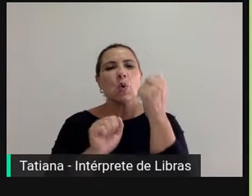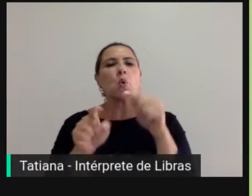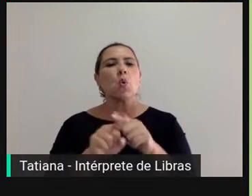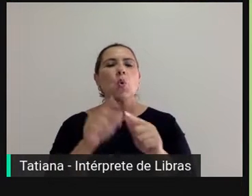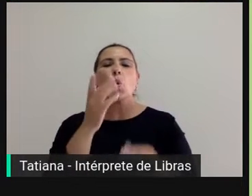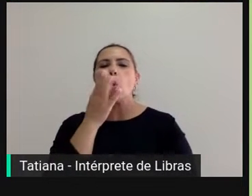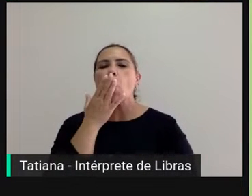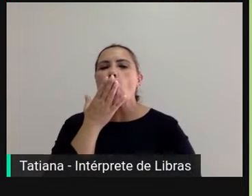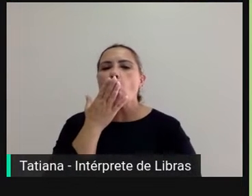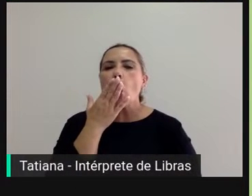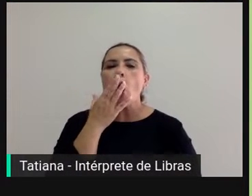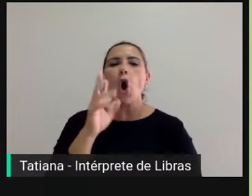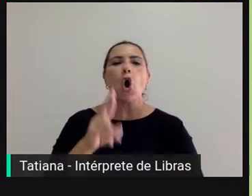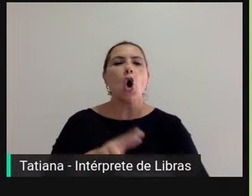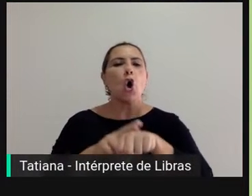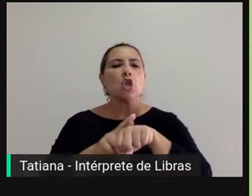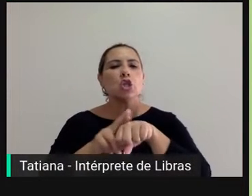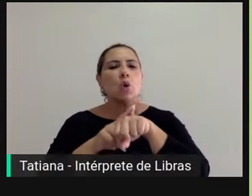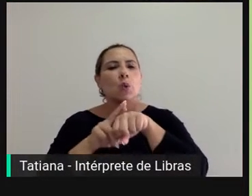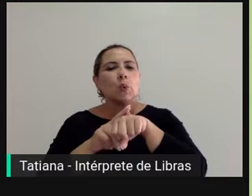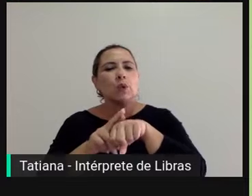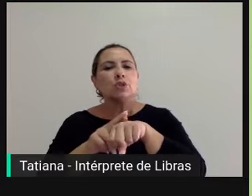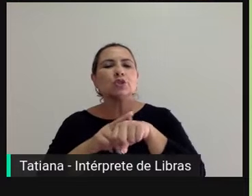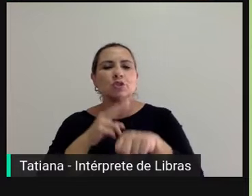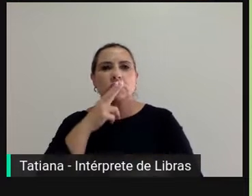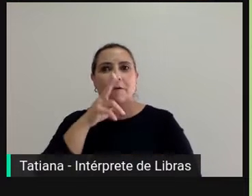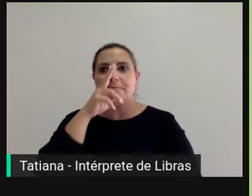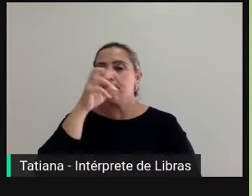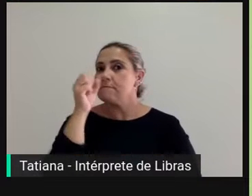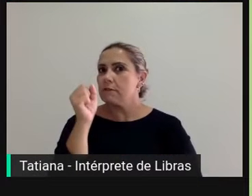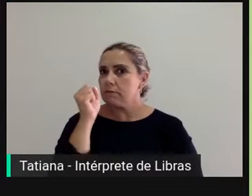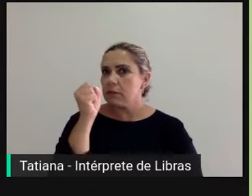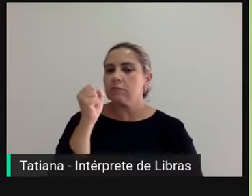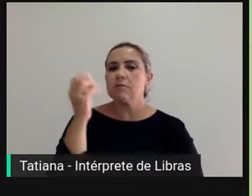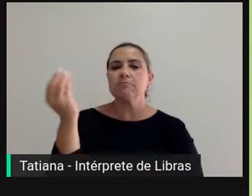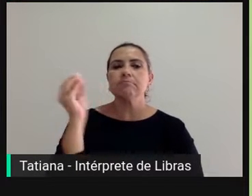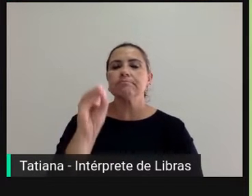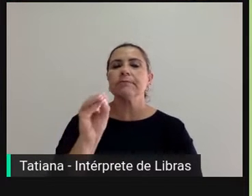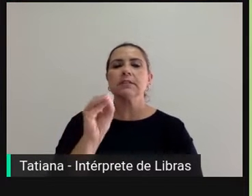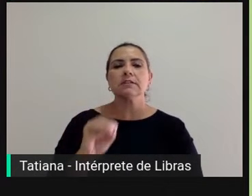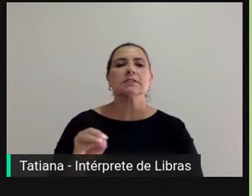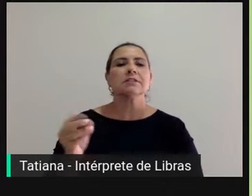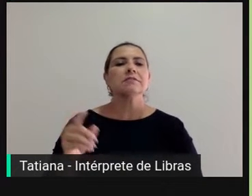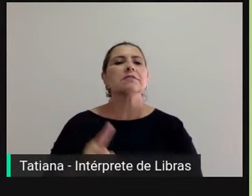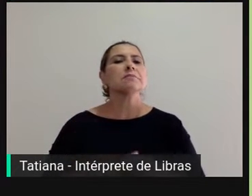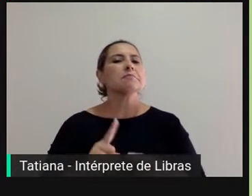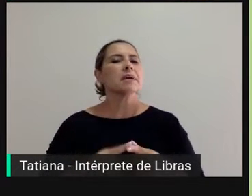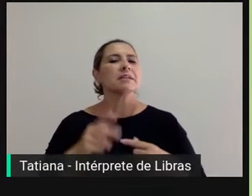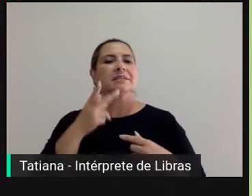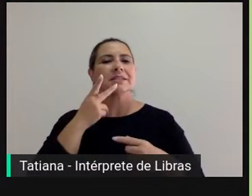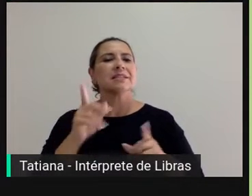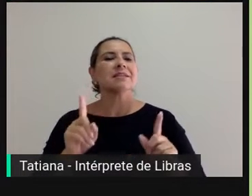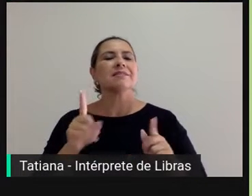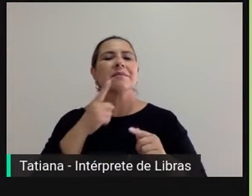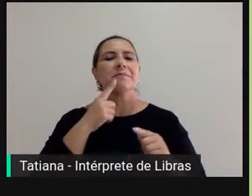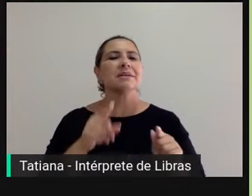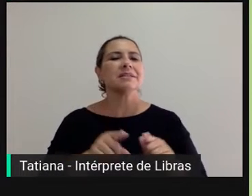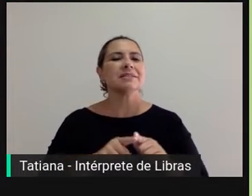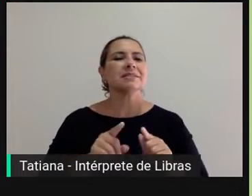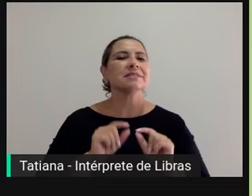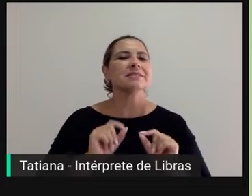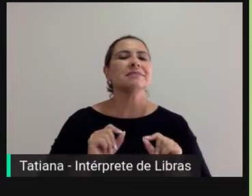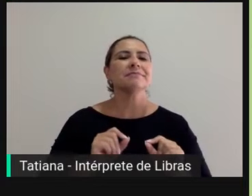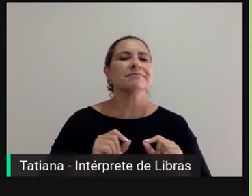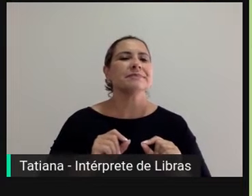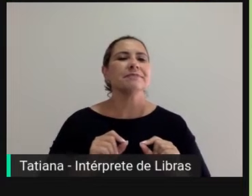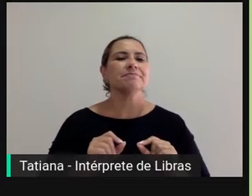roxo sempre muito presente. Mas elas jamais, não houve uma menção sequer ao feminismo, ou elas,